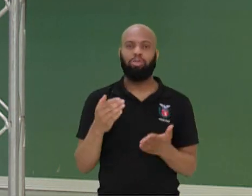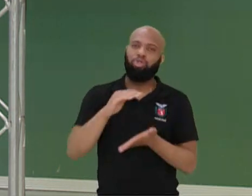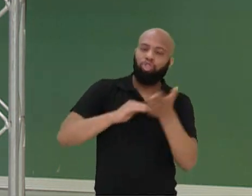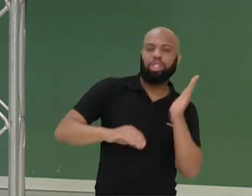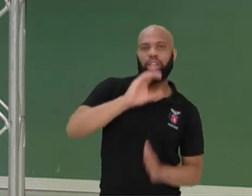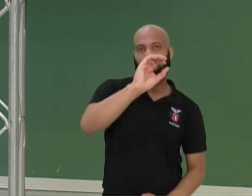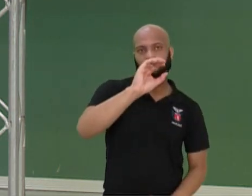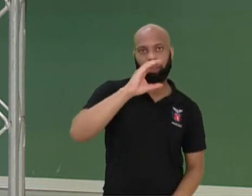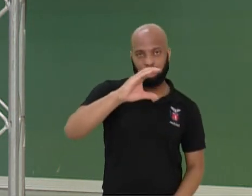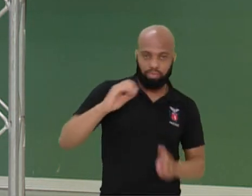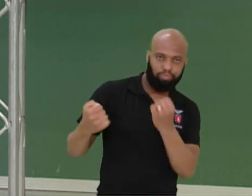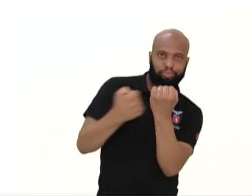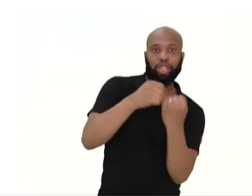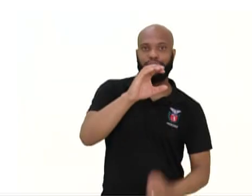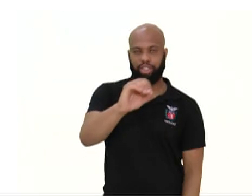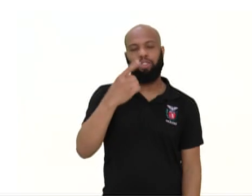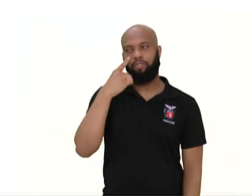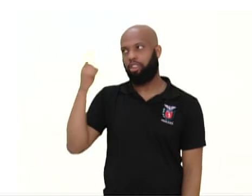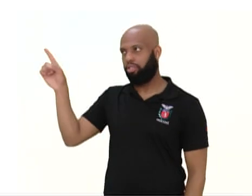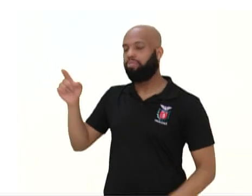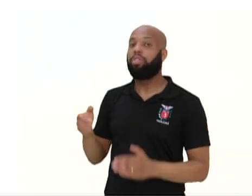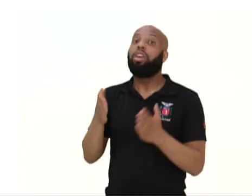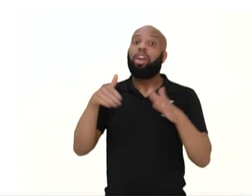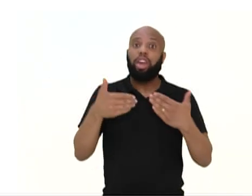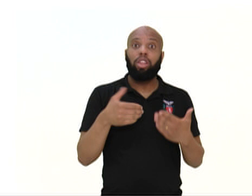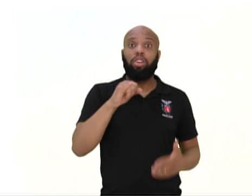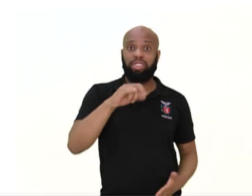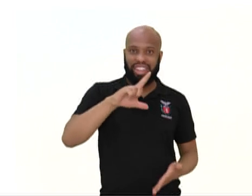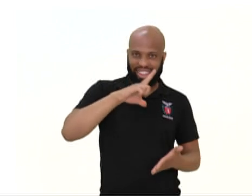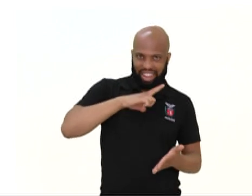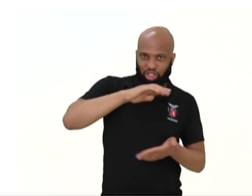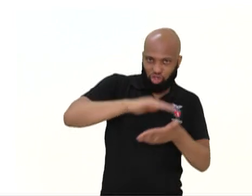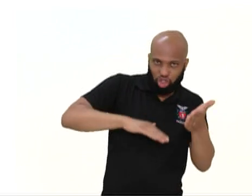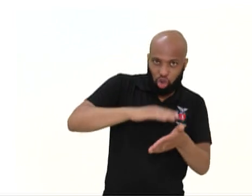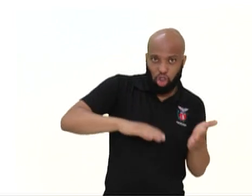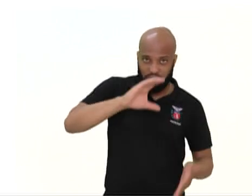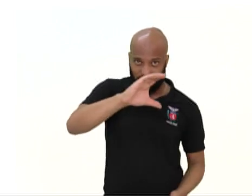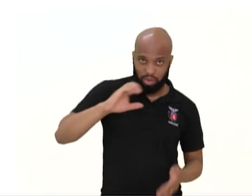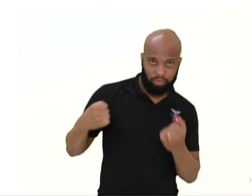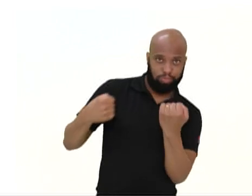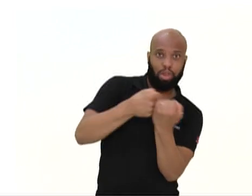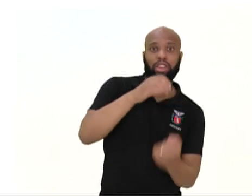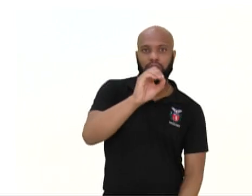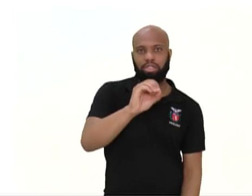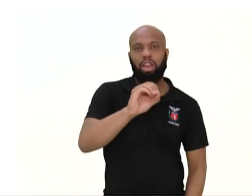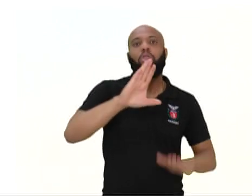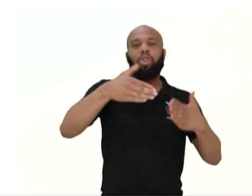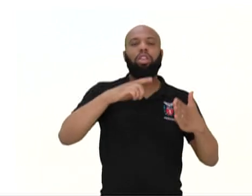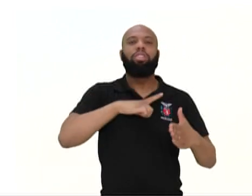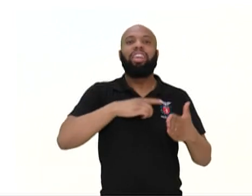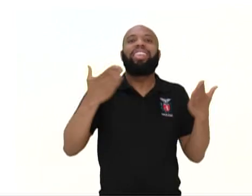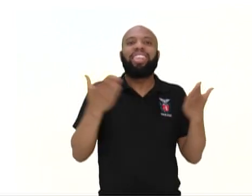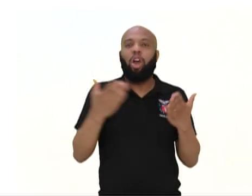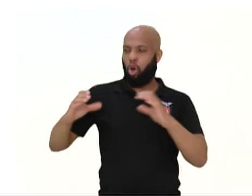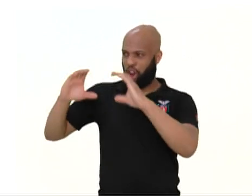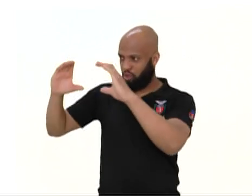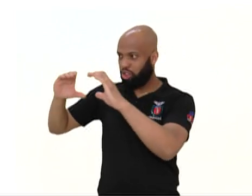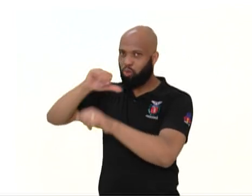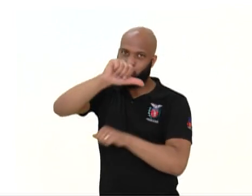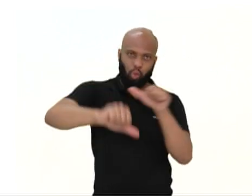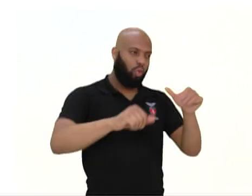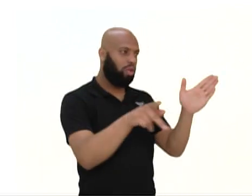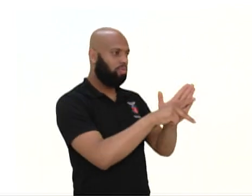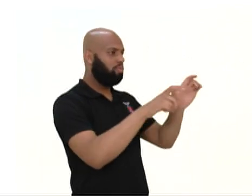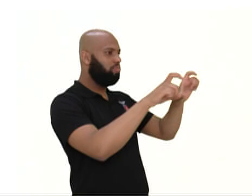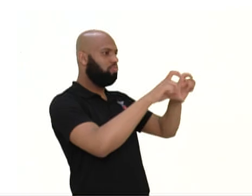zero, né? É o que está escrito aqui para a gente. Trocando o custo por zero, né, é a mesma coisa de eu pegar minha função e estar igualando ela a zero.